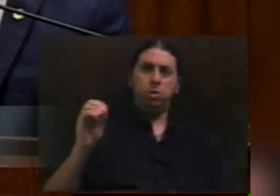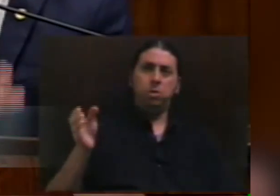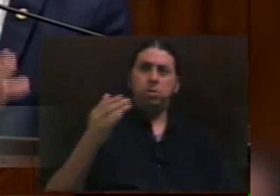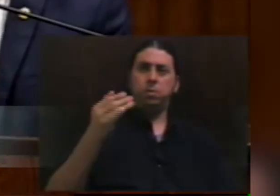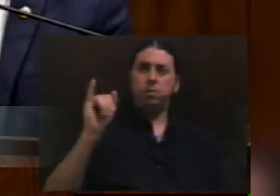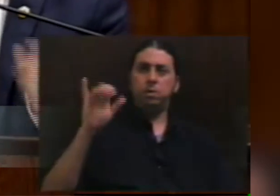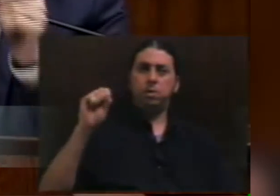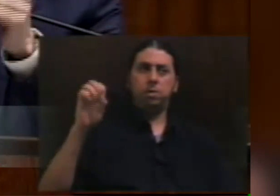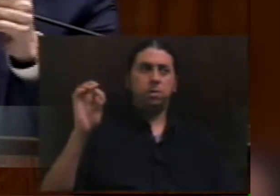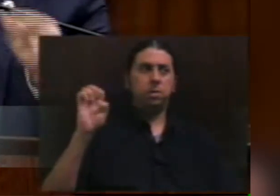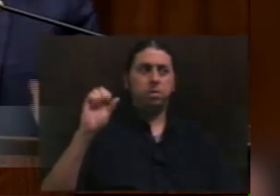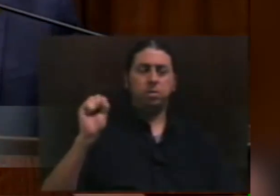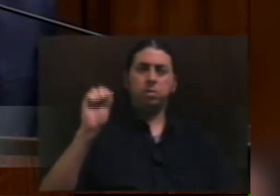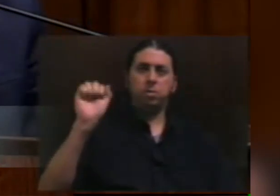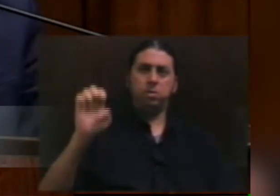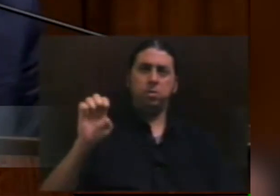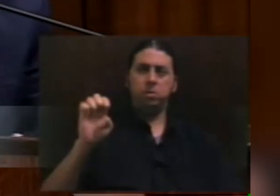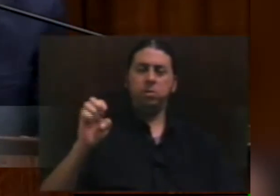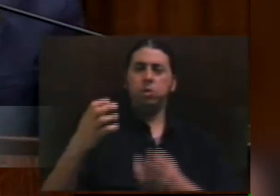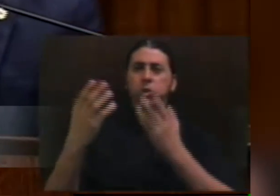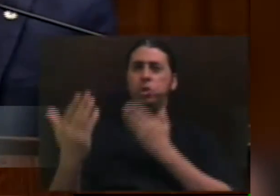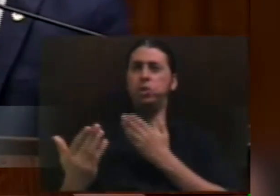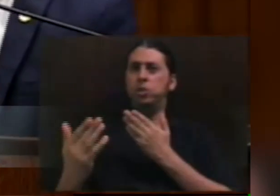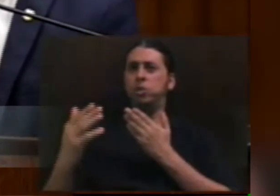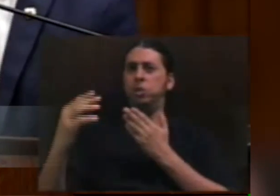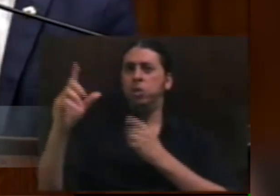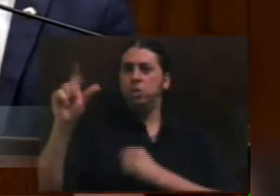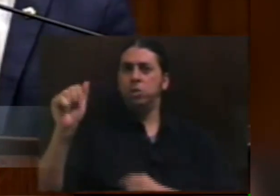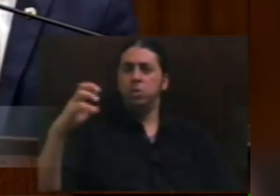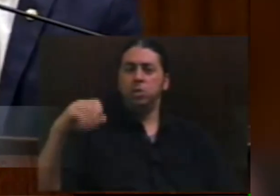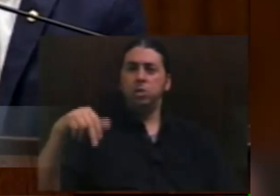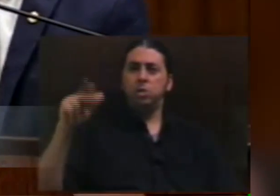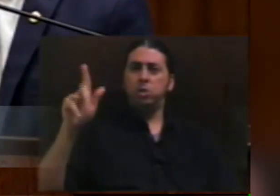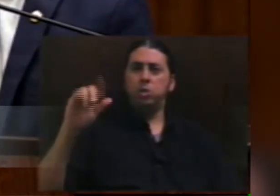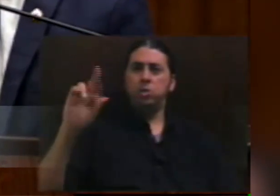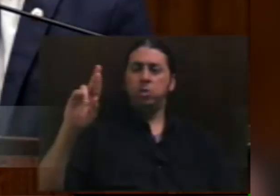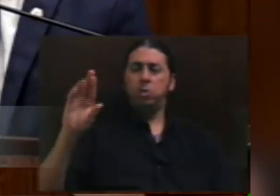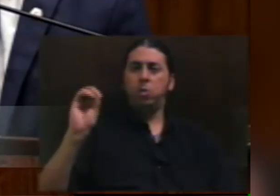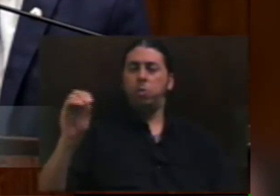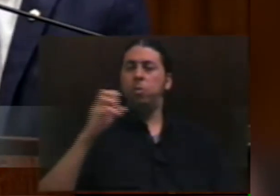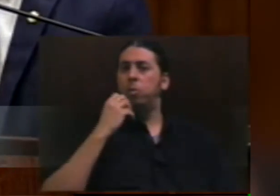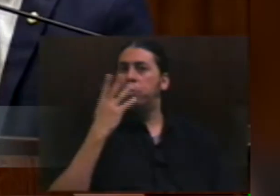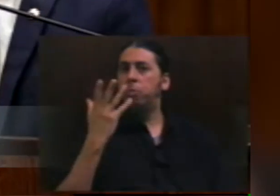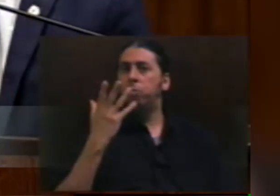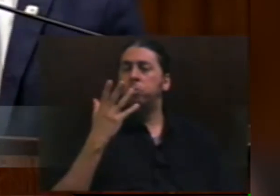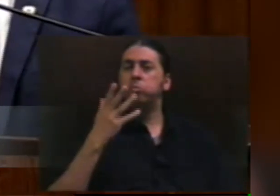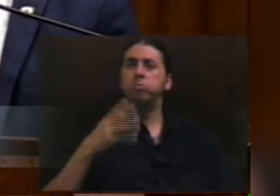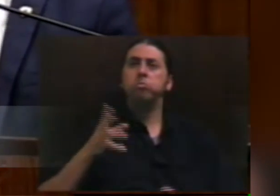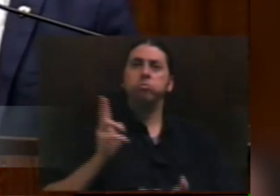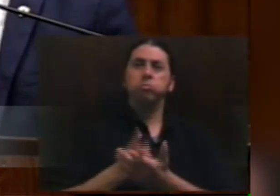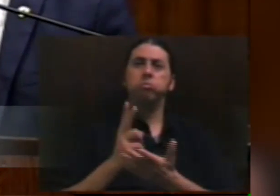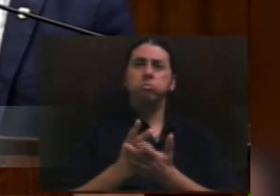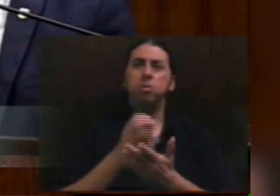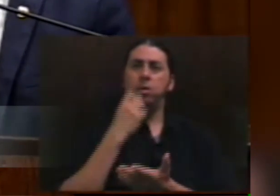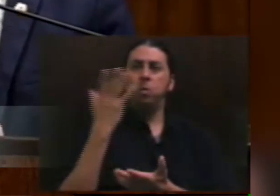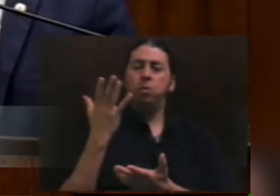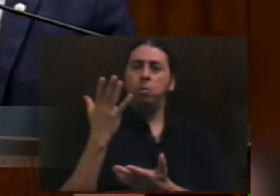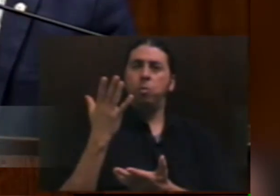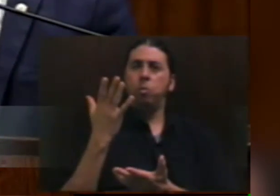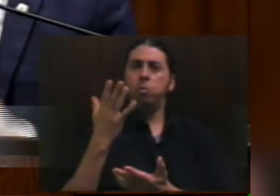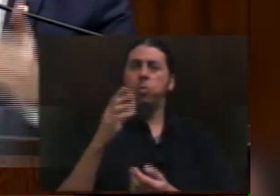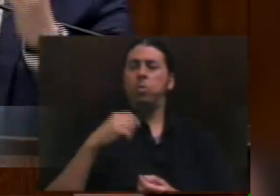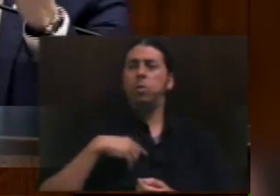de Luciana Genro, jamais poderia ter dito que para um bom conservador, uma boa paia, uma boa cova,